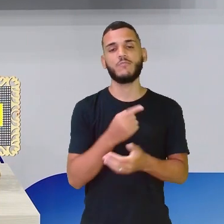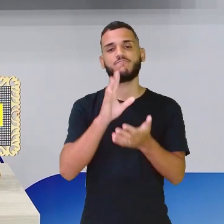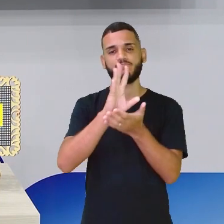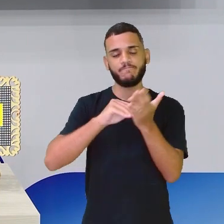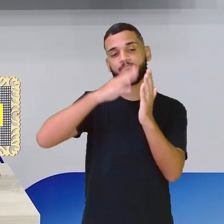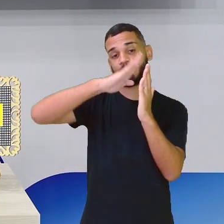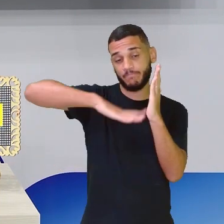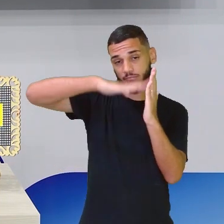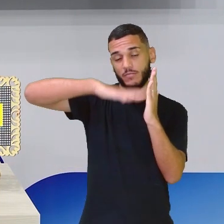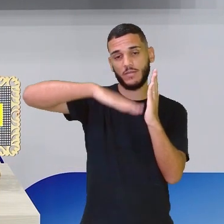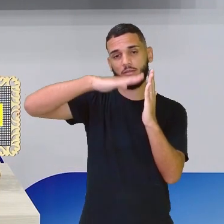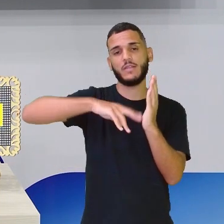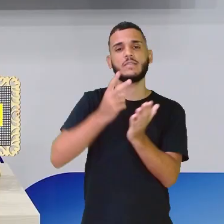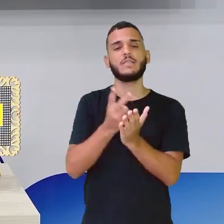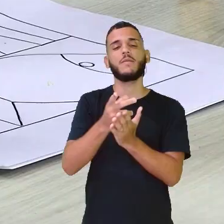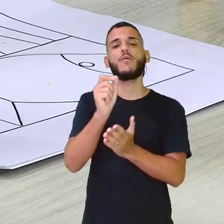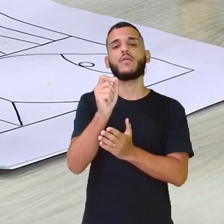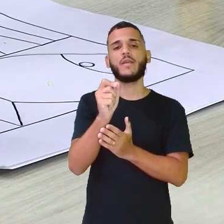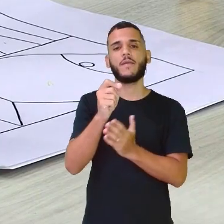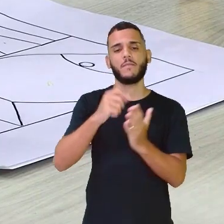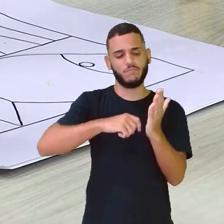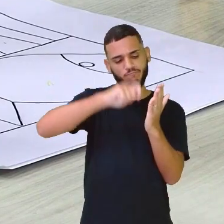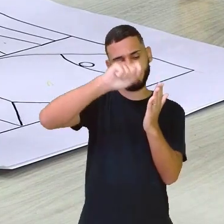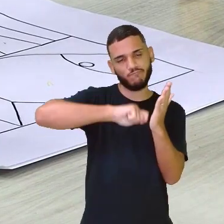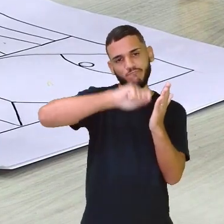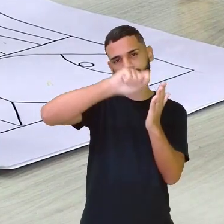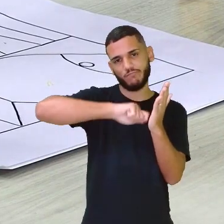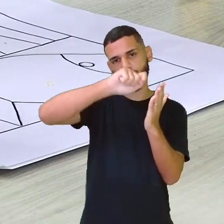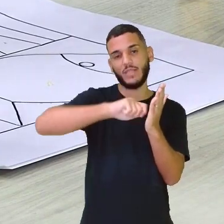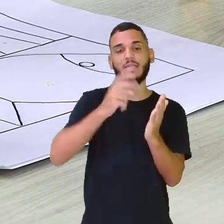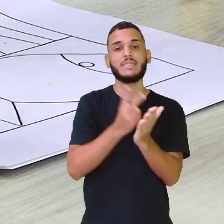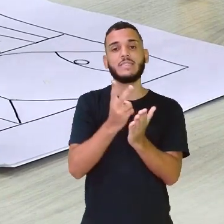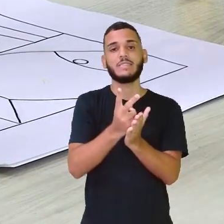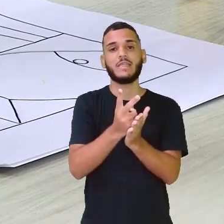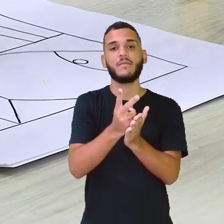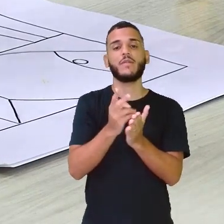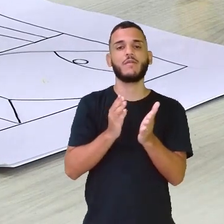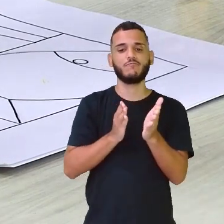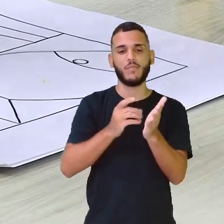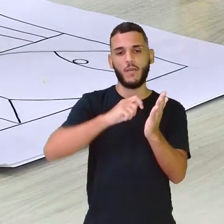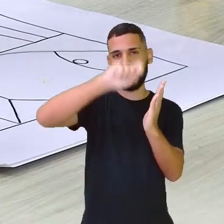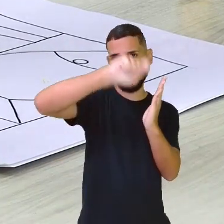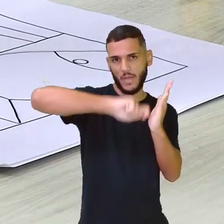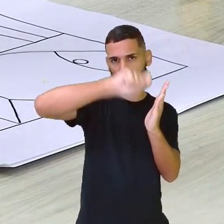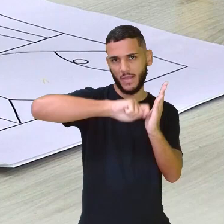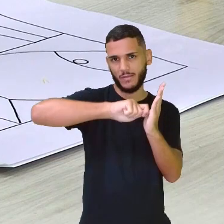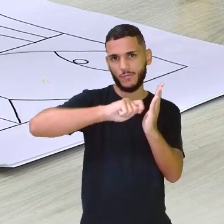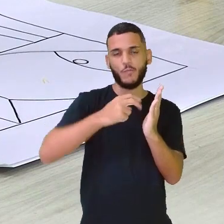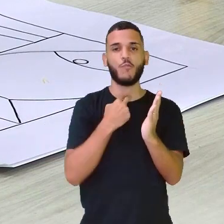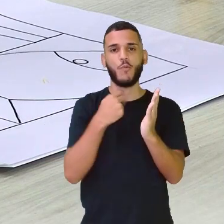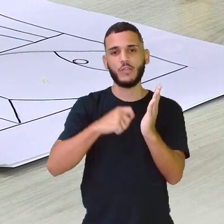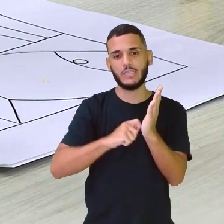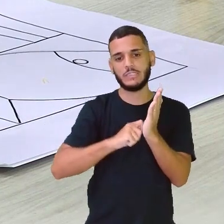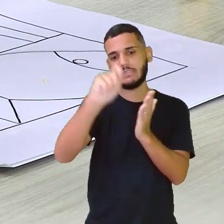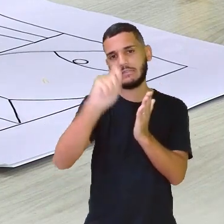sempre ficar fazendo os traços do mesmo sentido, tá? Se a gente começa a fazer assim, depois vai para o outro lado,